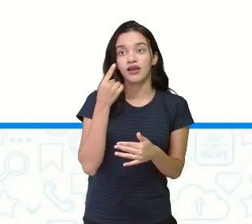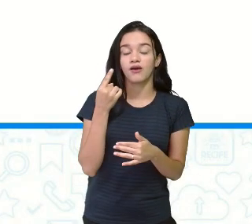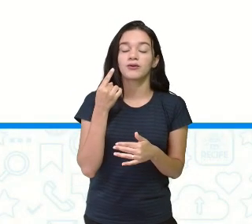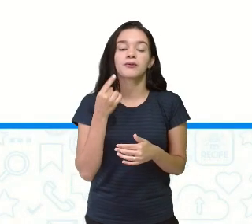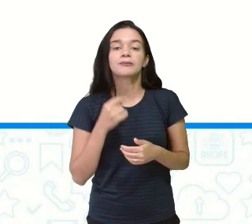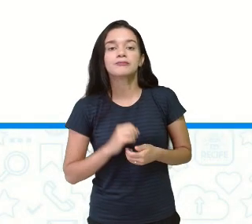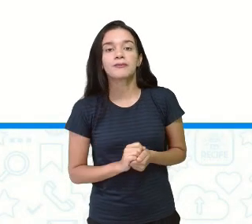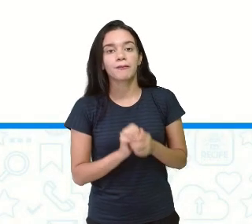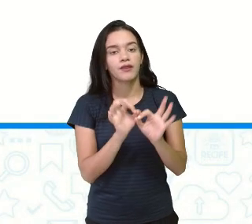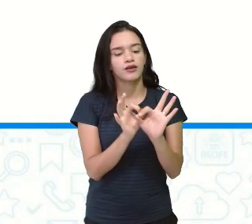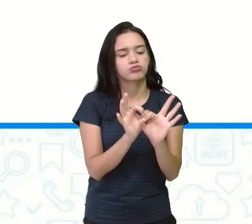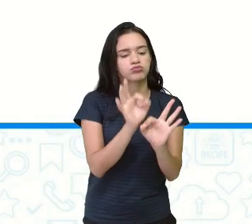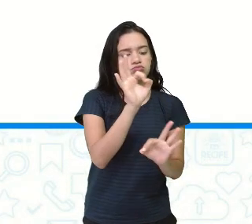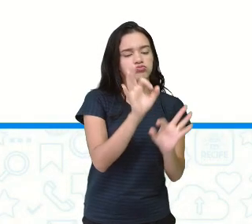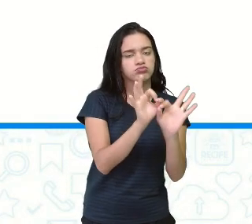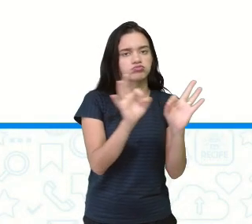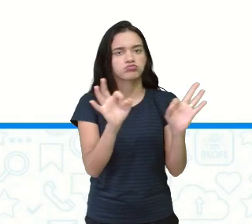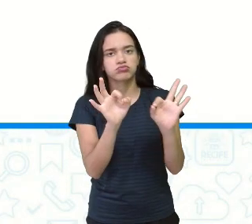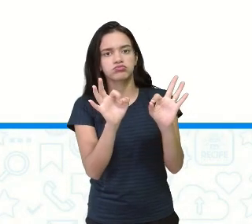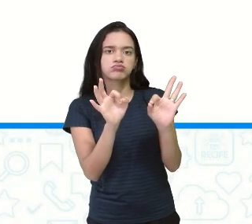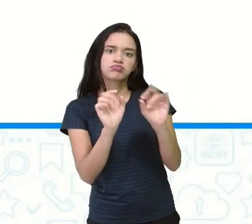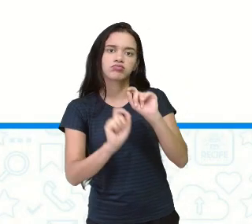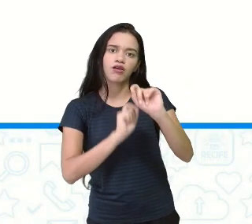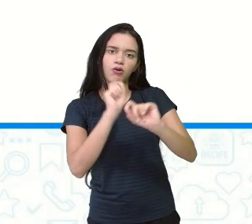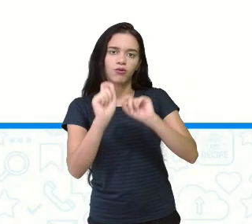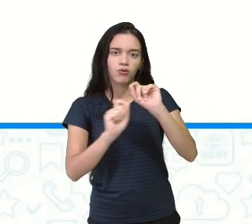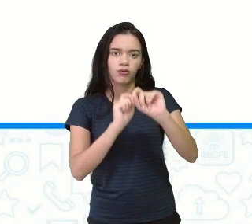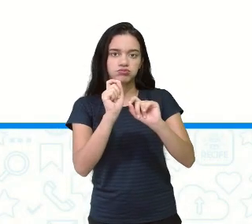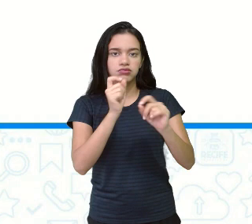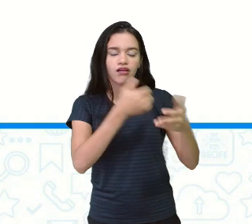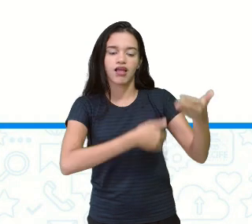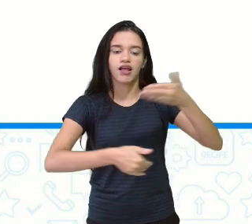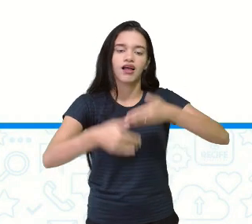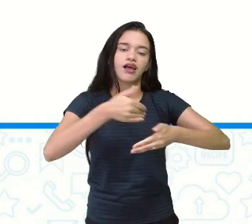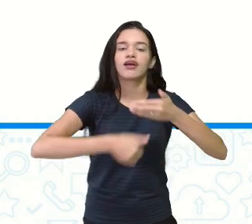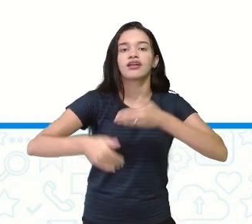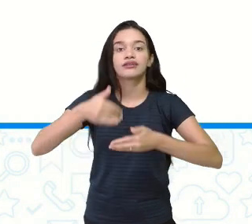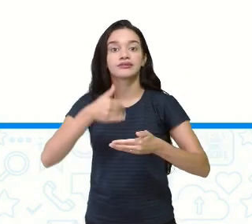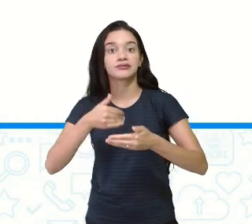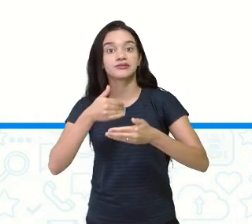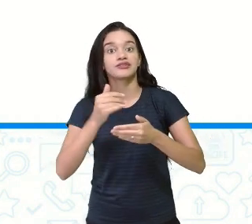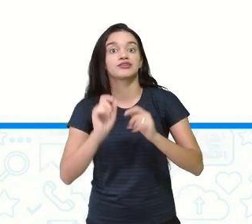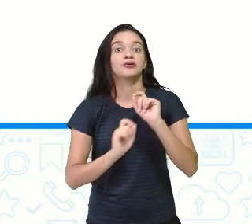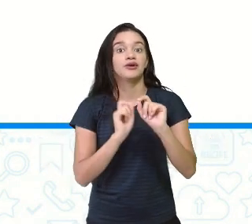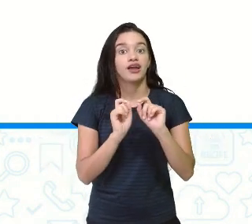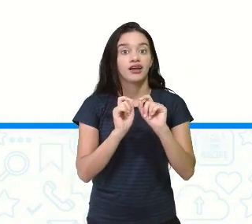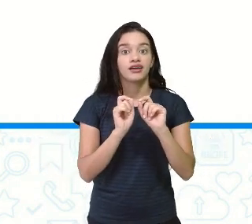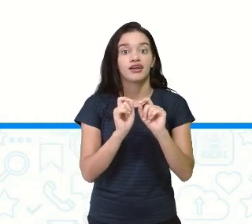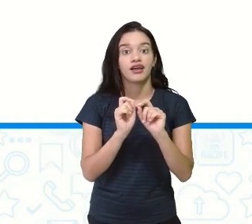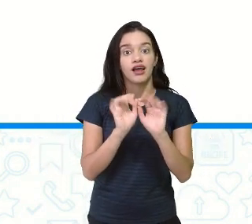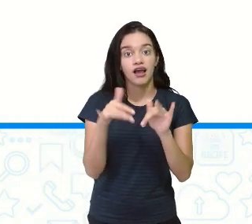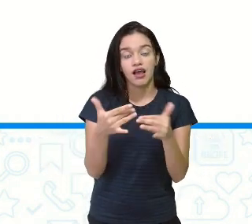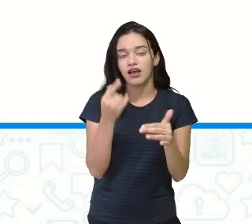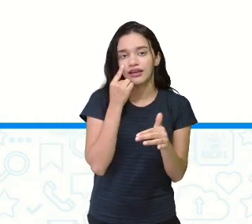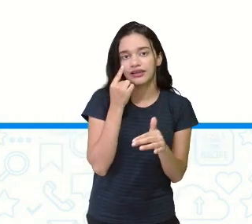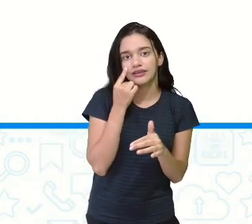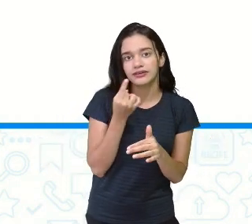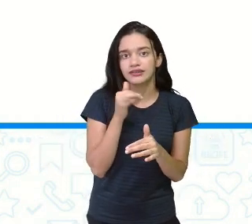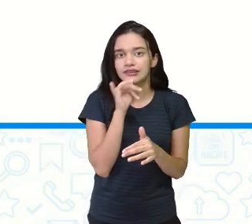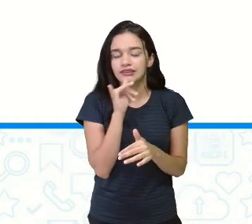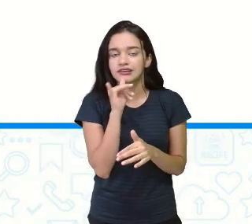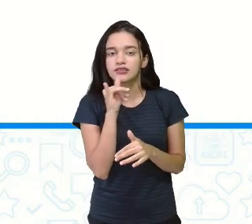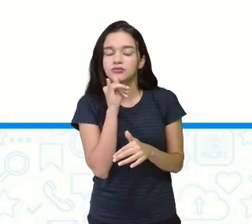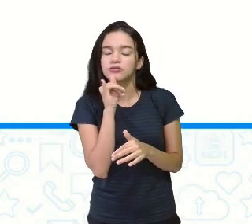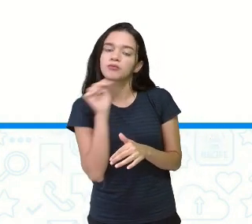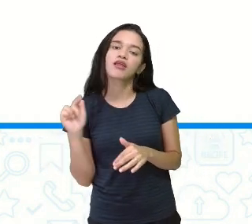de medida, ela está diretamente relacionada com a grandeza a ser medida. Então, para a